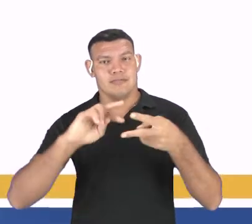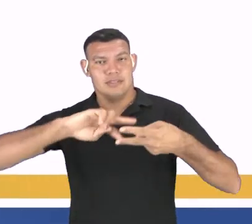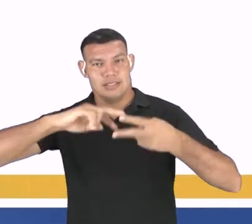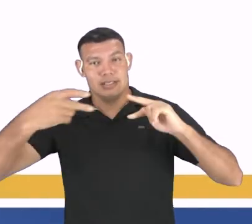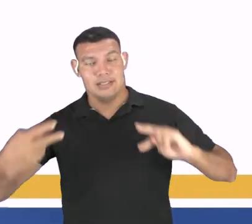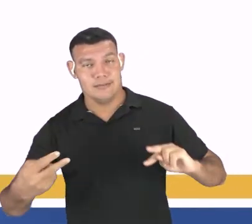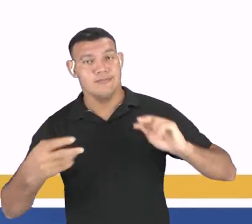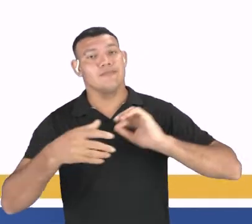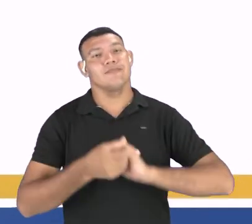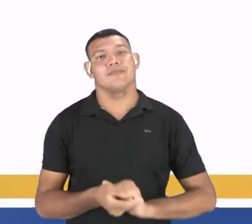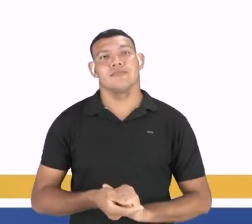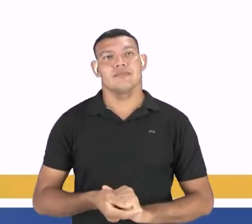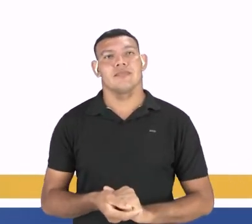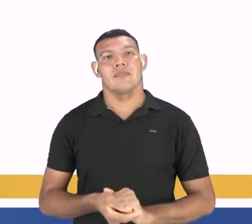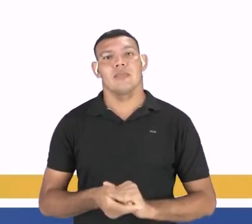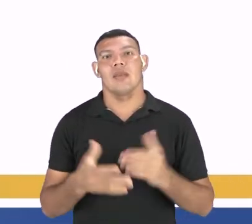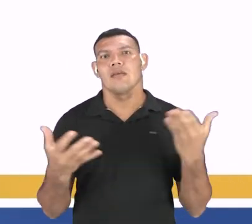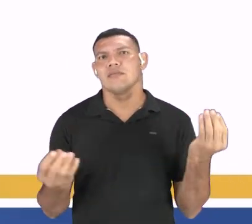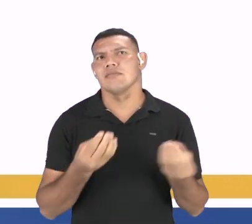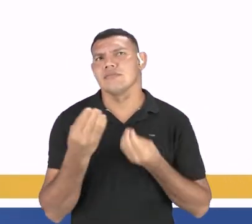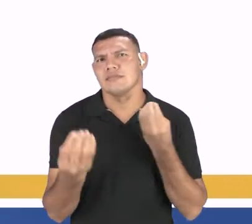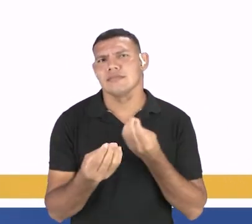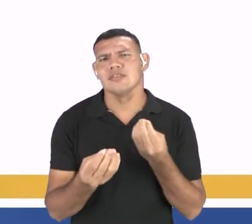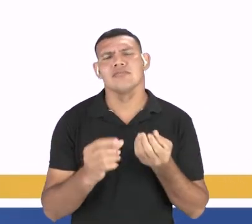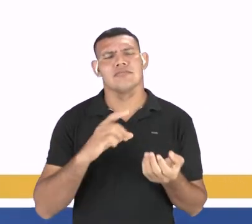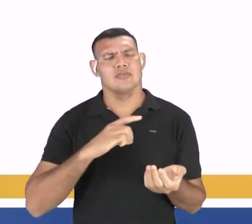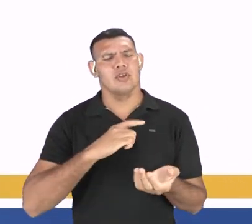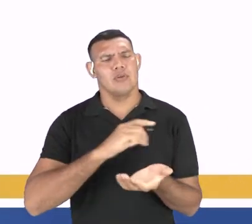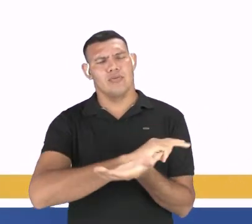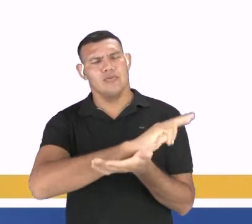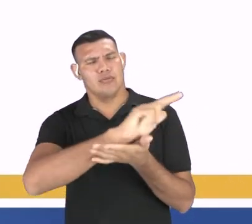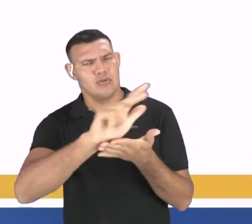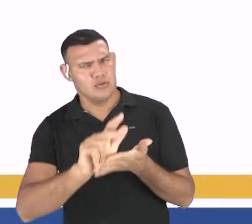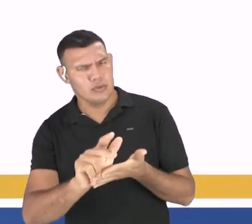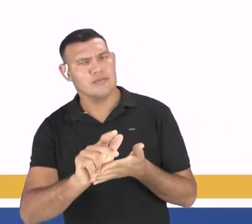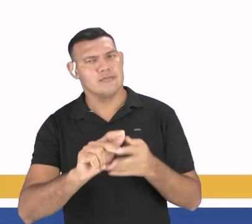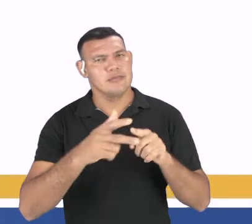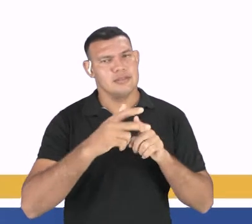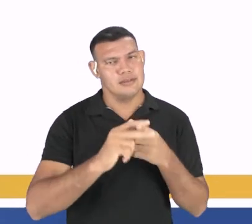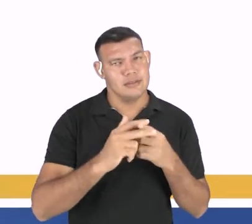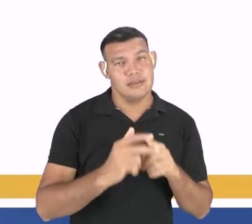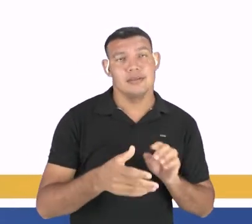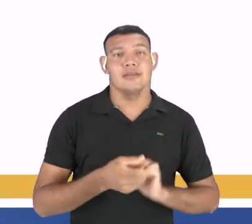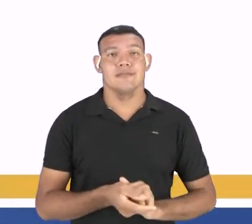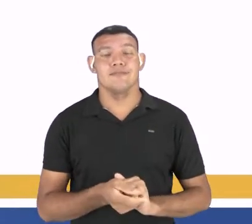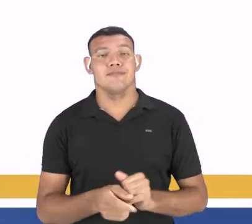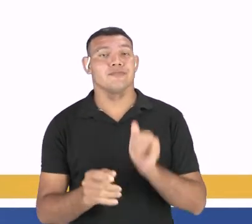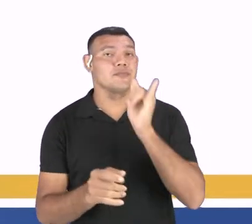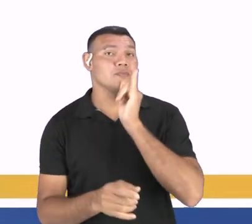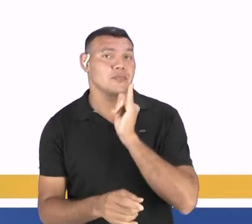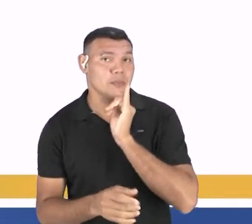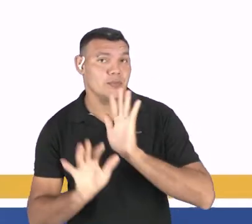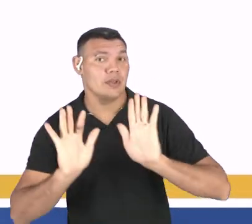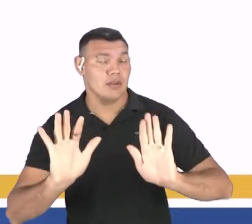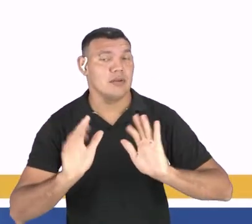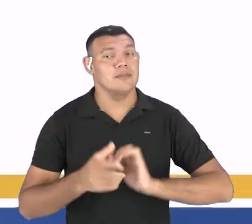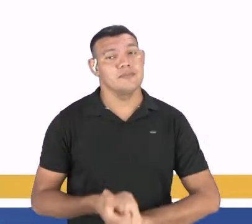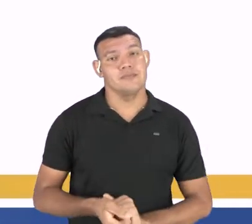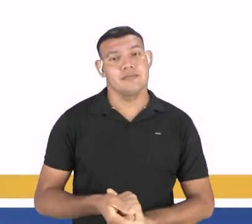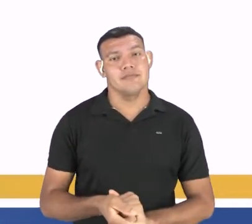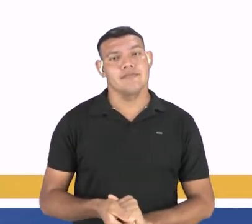do DNA recombinante podemos contar com diversas ferramentas que nos auxiliam por exemplo eu falei para vocês